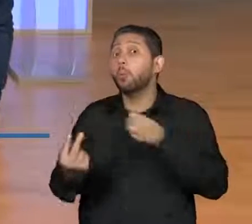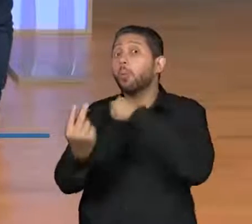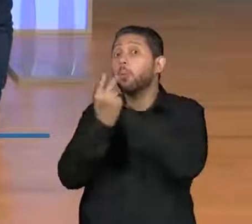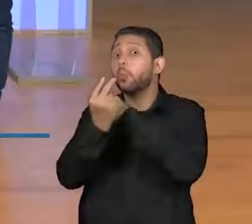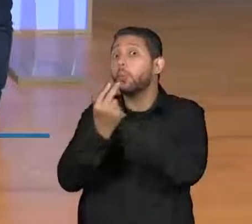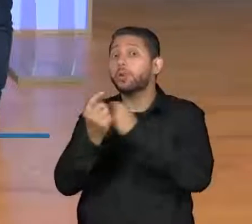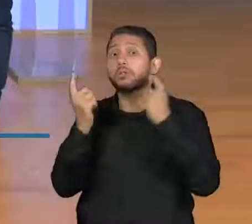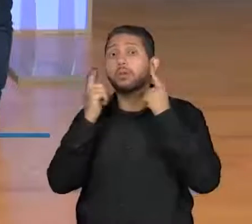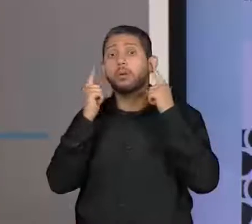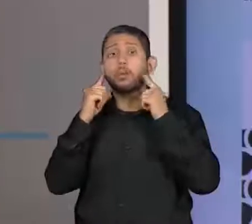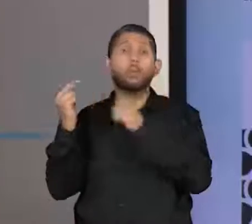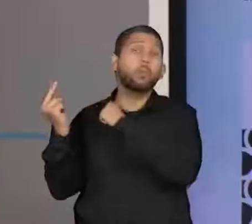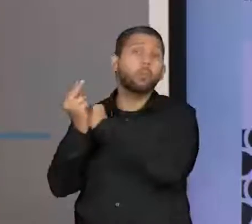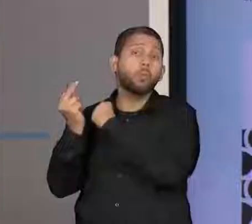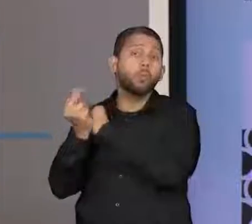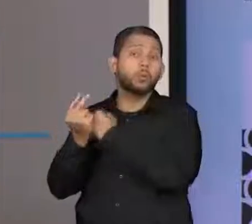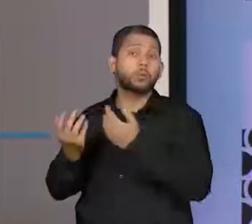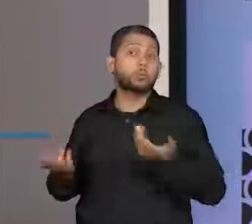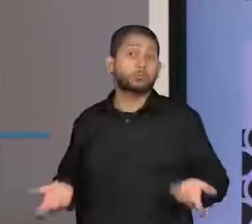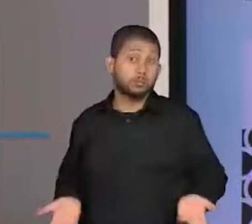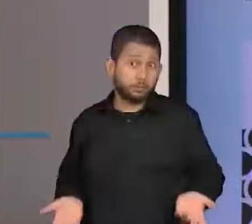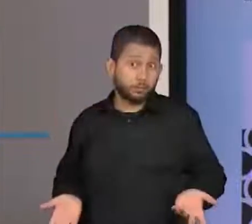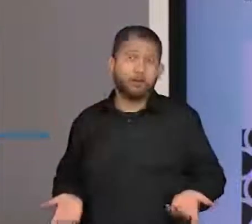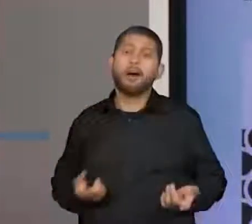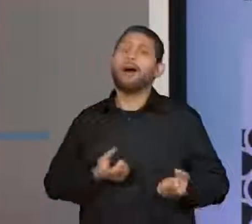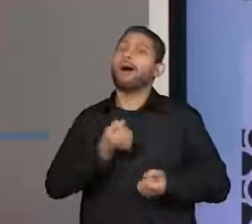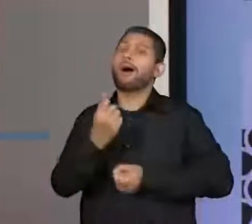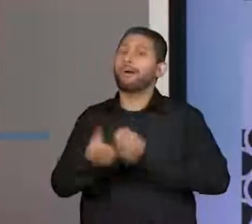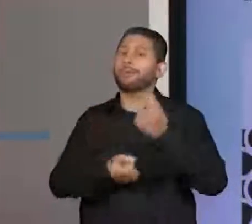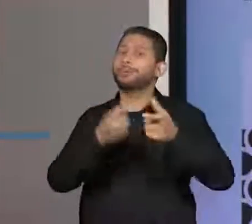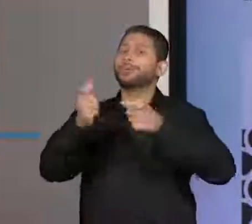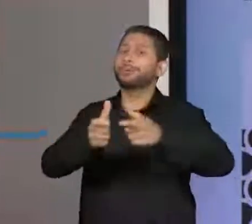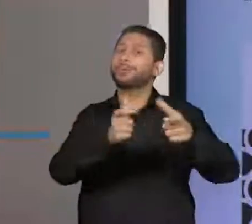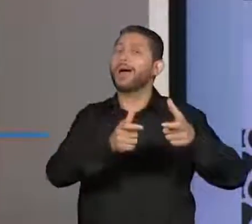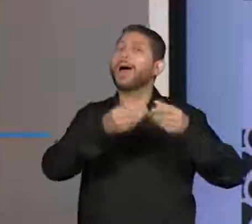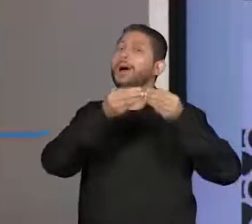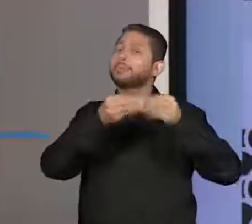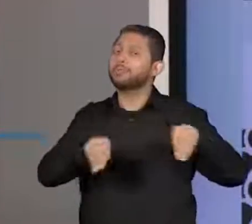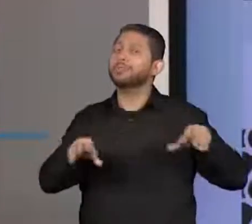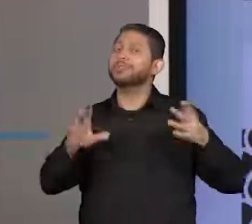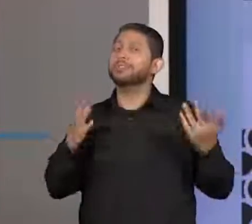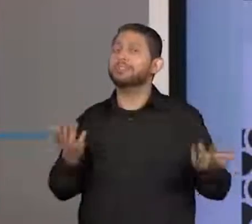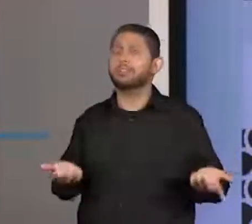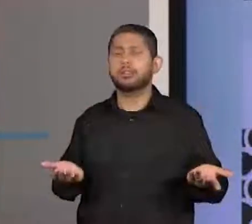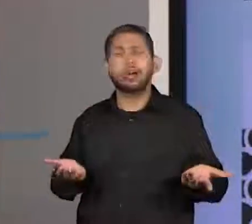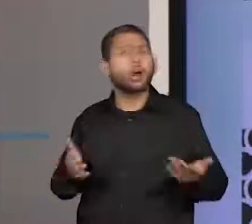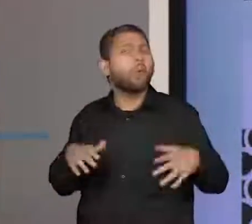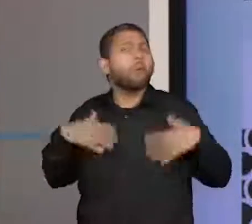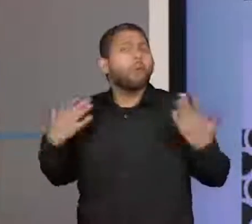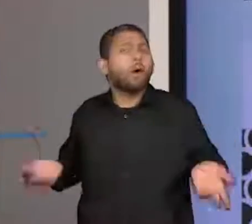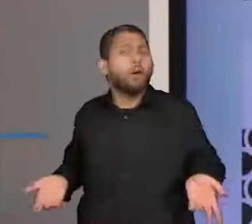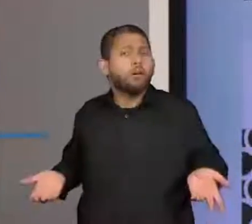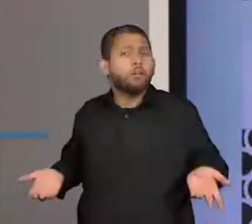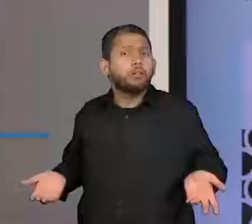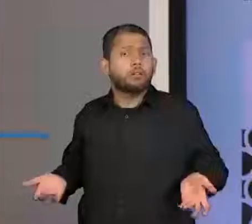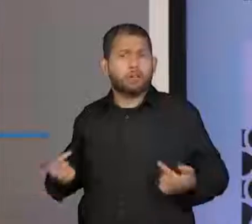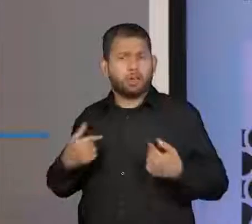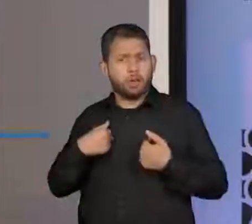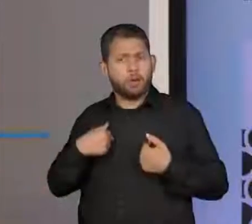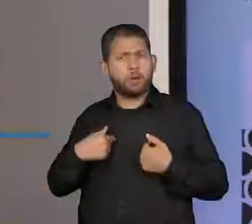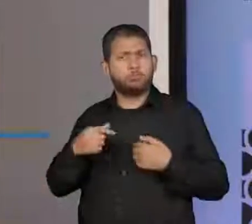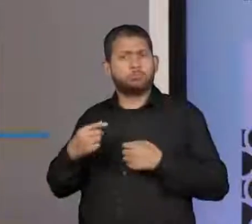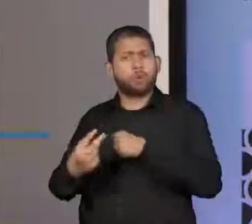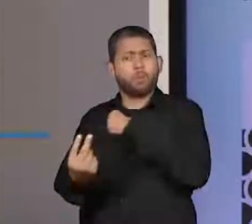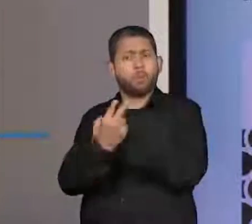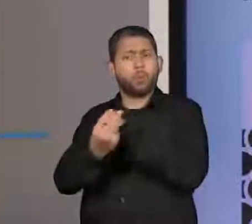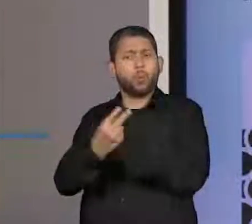lugares, alguns ambientes que são prejudiciais aí à nossa saúde auditiva e visual? Quais serão os cuidados que nós